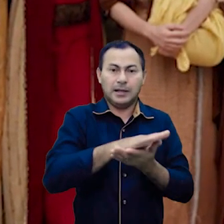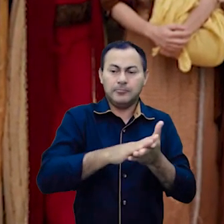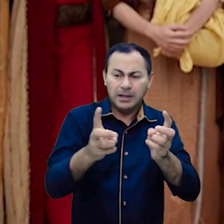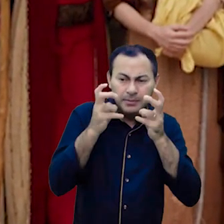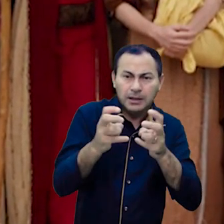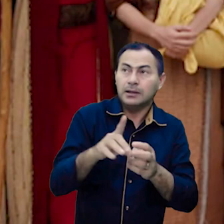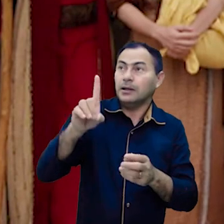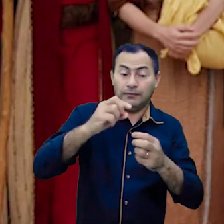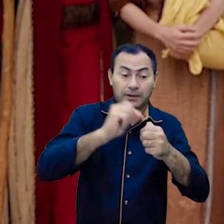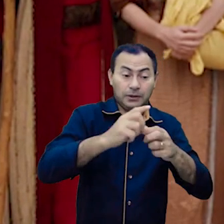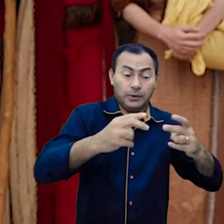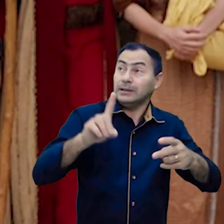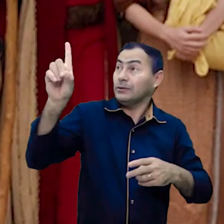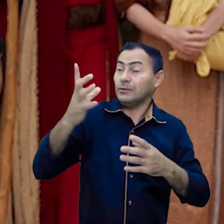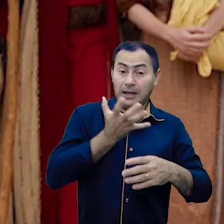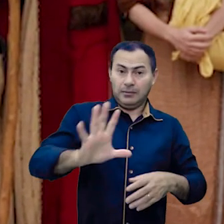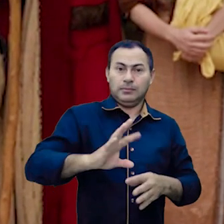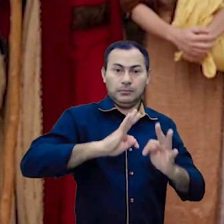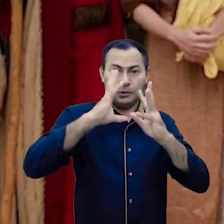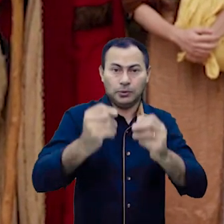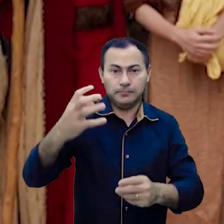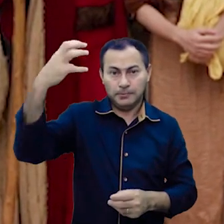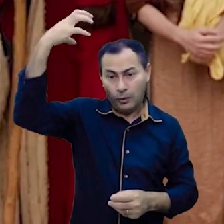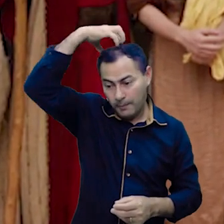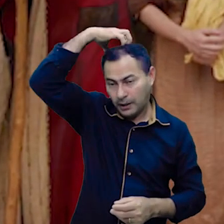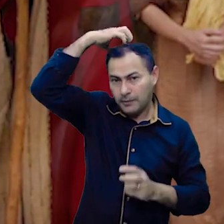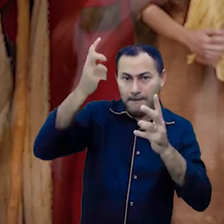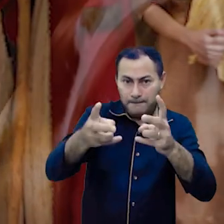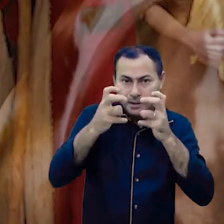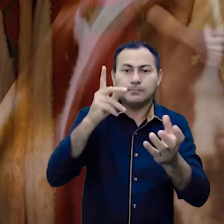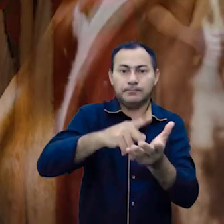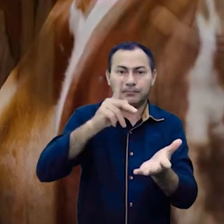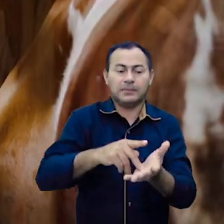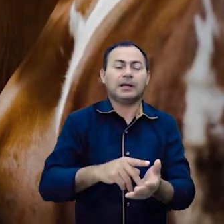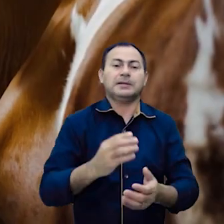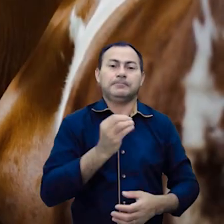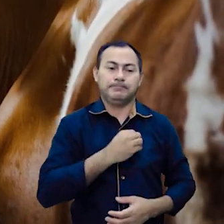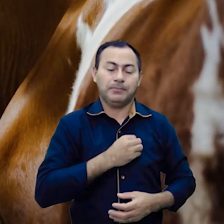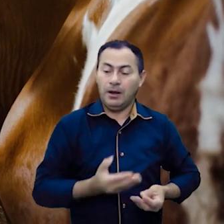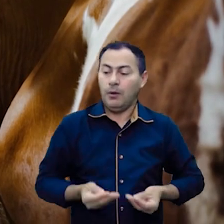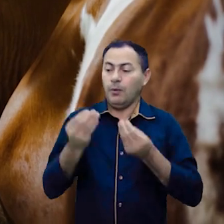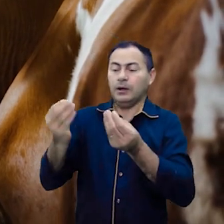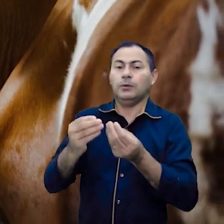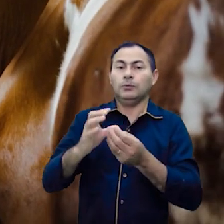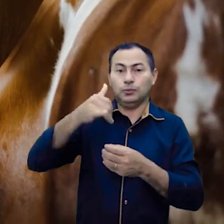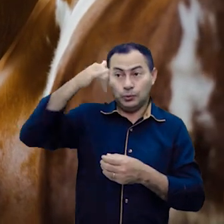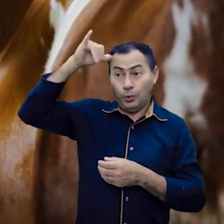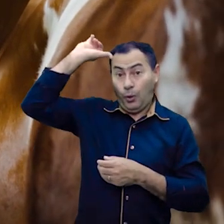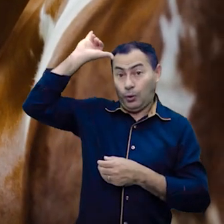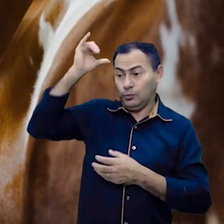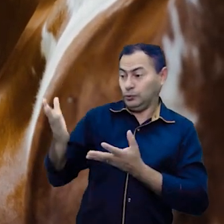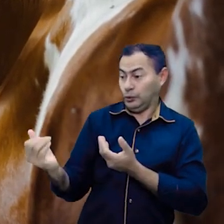sem perceber tivesse feito algo que Deus não queria que fizesse todos eram culpados quando eles perceberam que realmente estava em Pecado oferecer